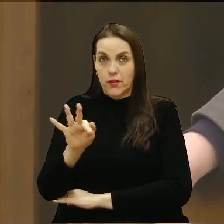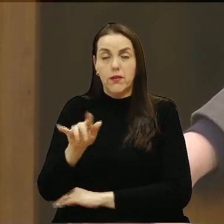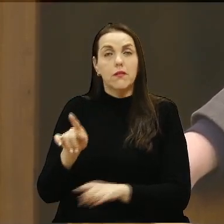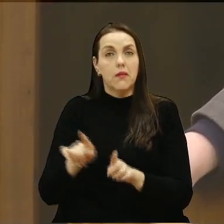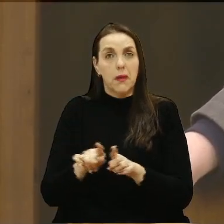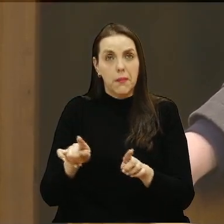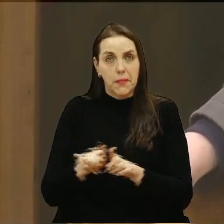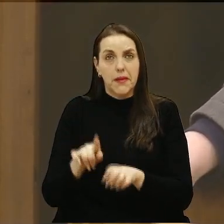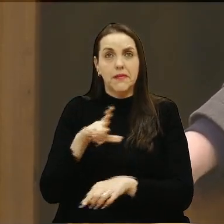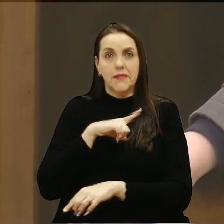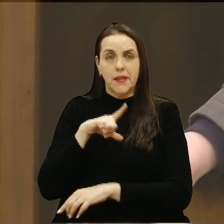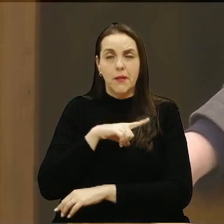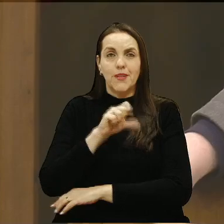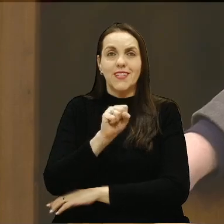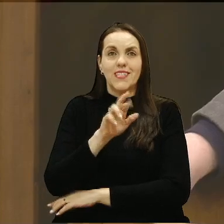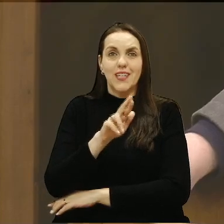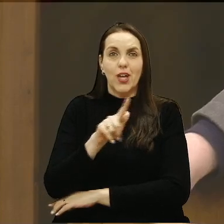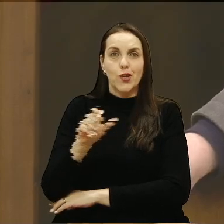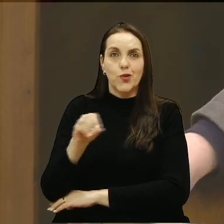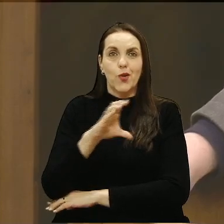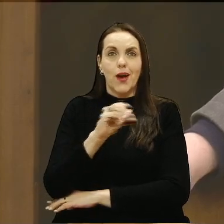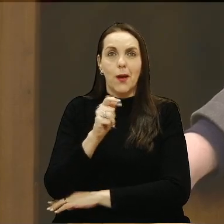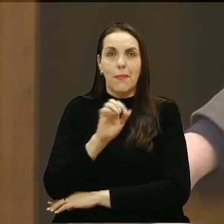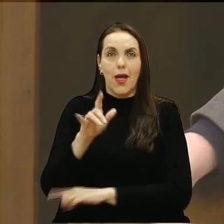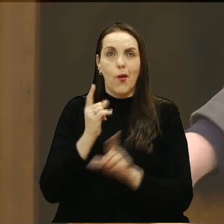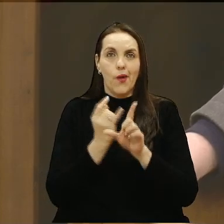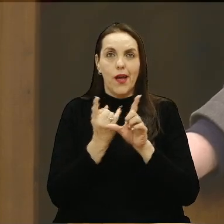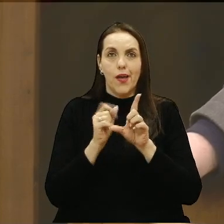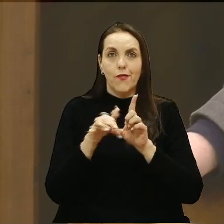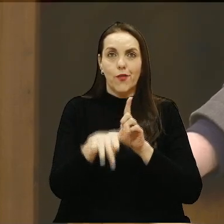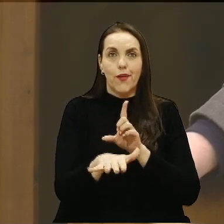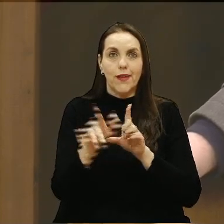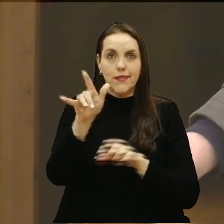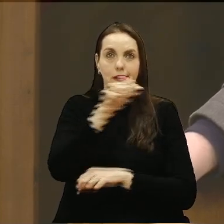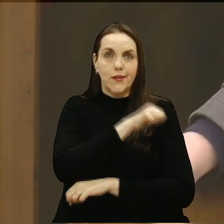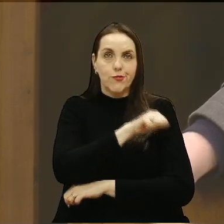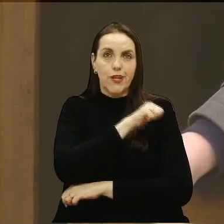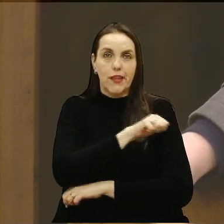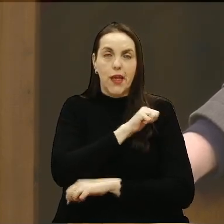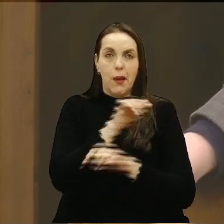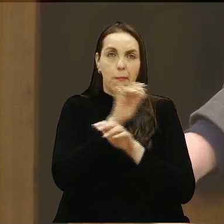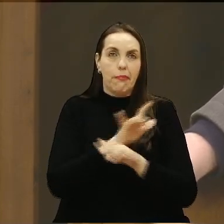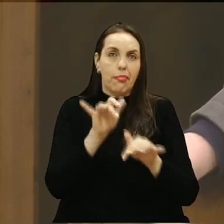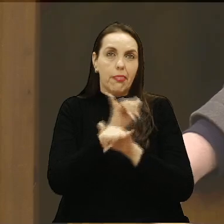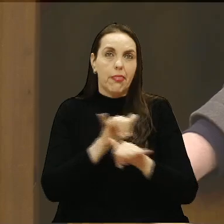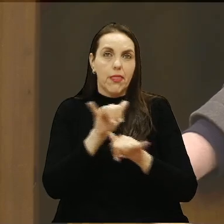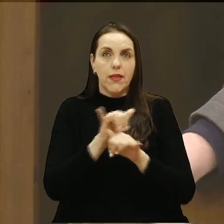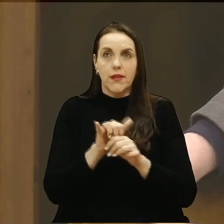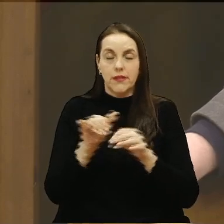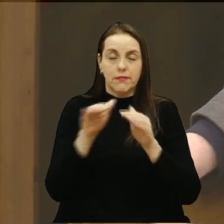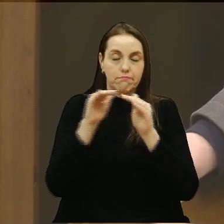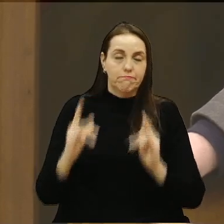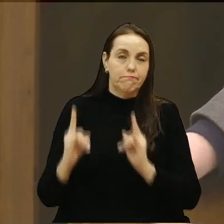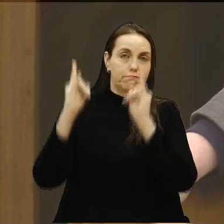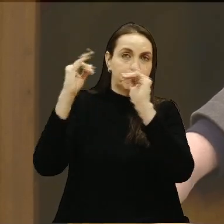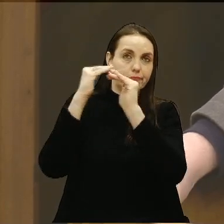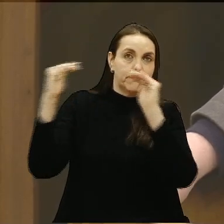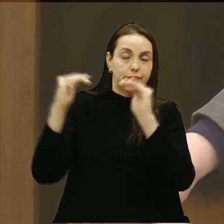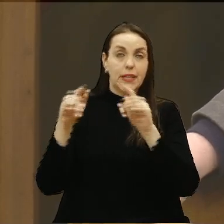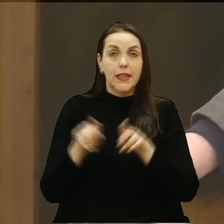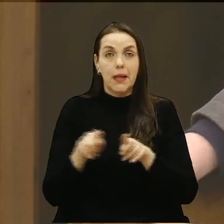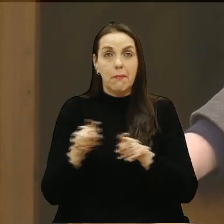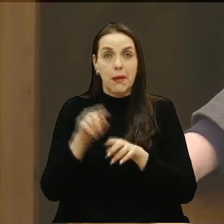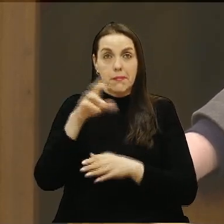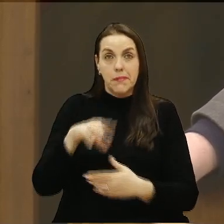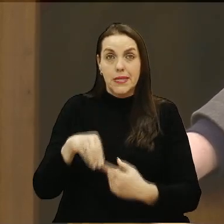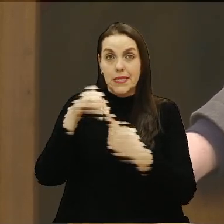Temos o Sérgio Cabral, que virou influência digital da cobertura dele lá no Rio de Janeiro. E nós temos o principal, o chefe, né, o ex-condenado Lula, que